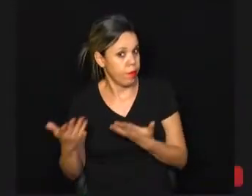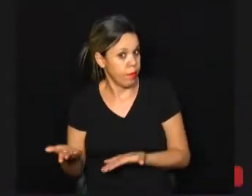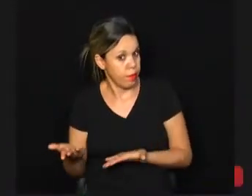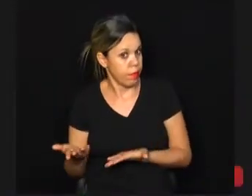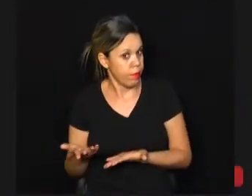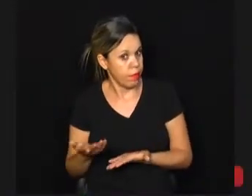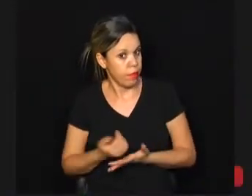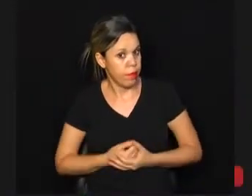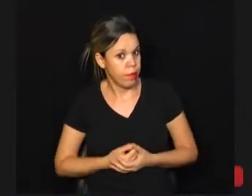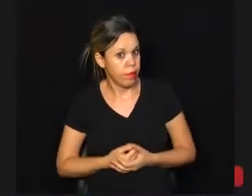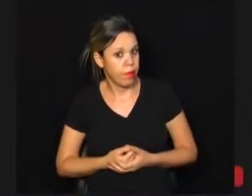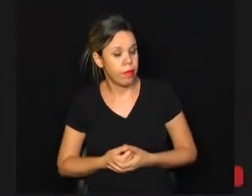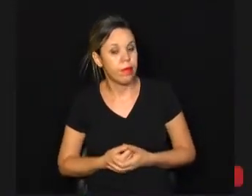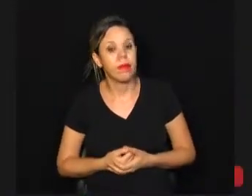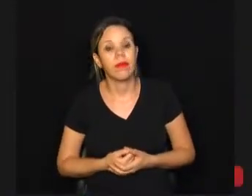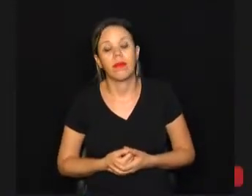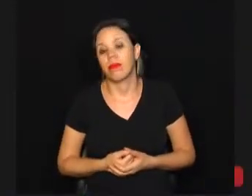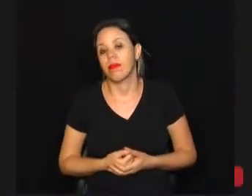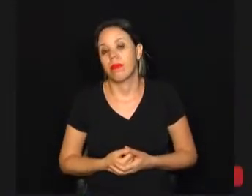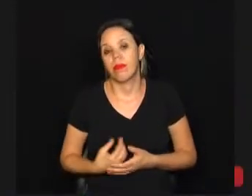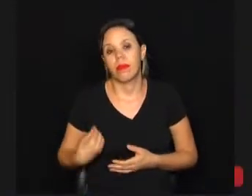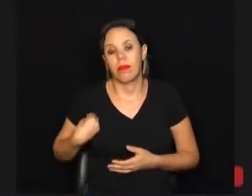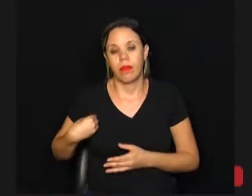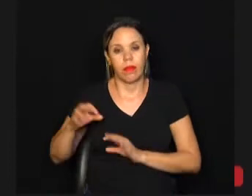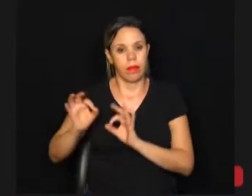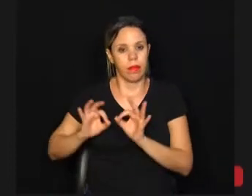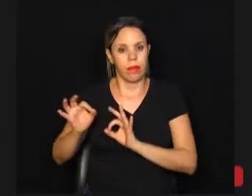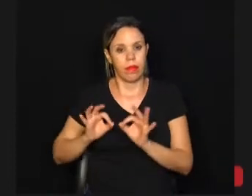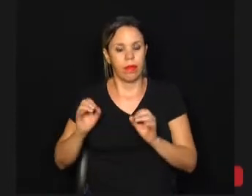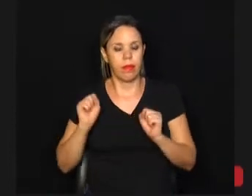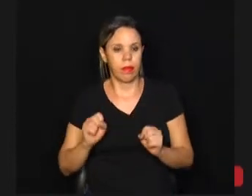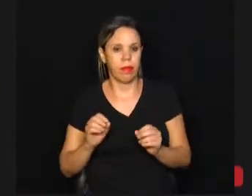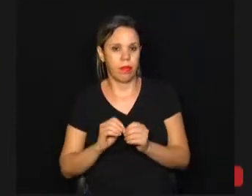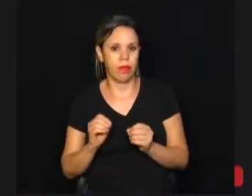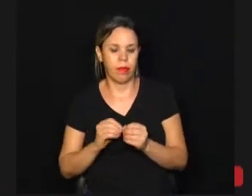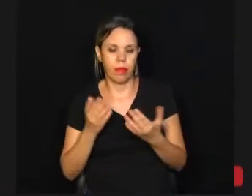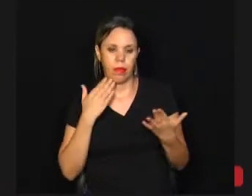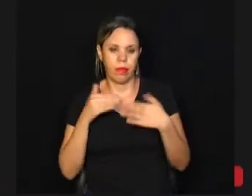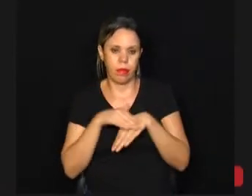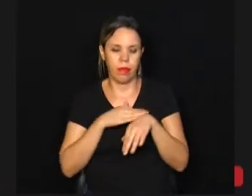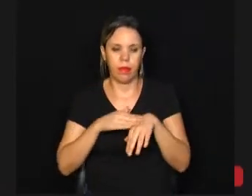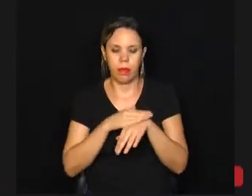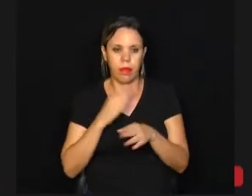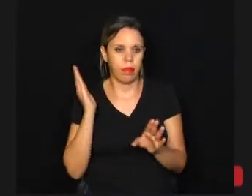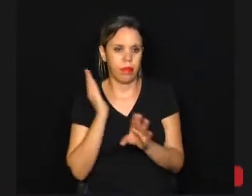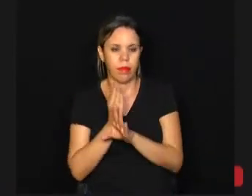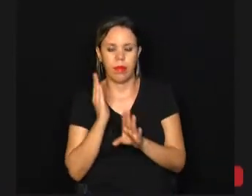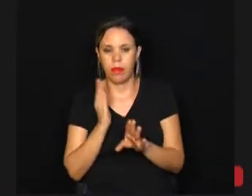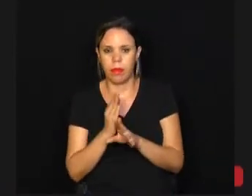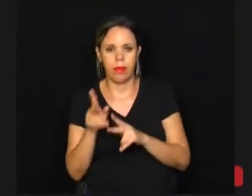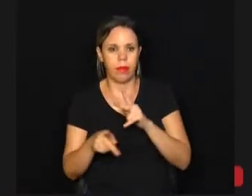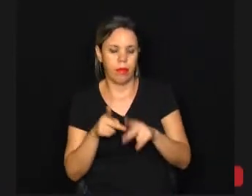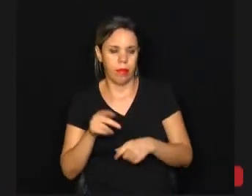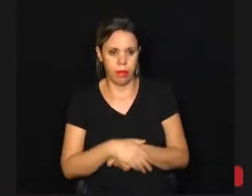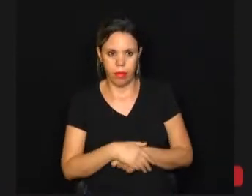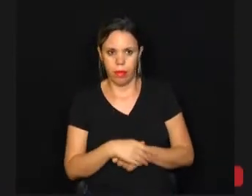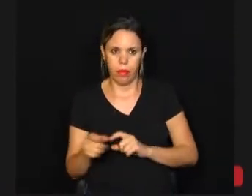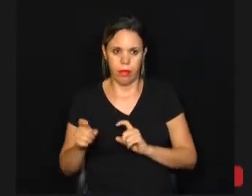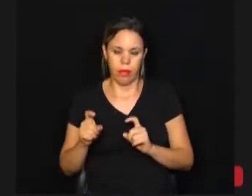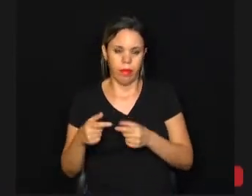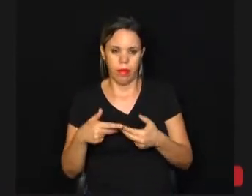quando nós estávamos nos preparando para poder fazer essa conversa, localizou, né, o pessoal da